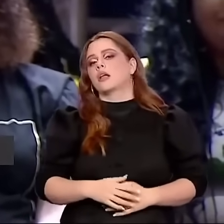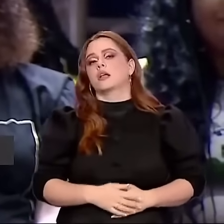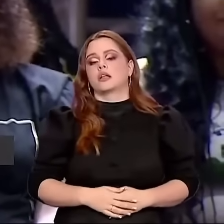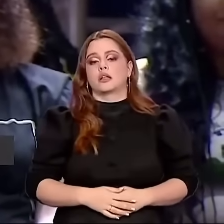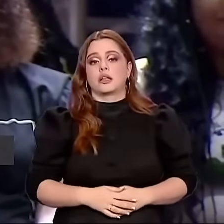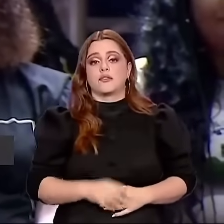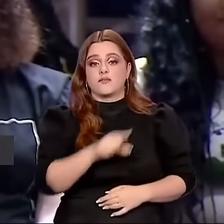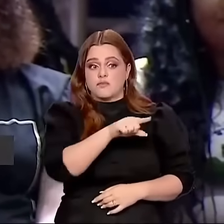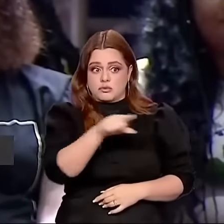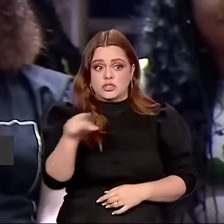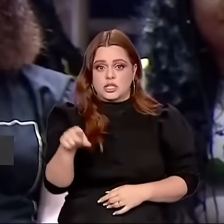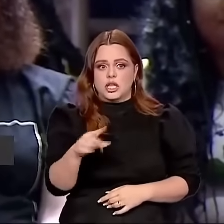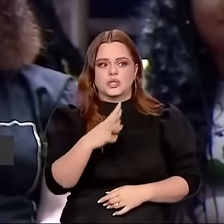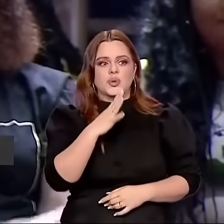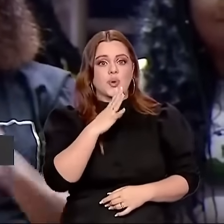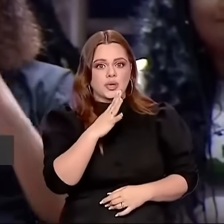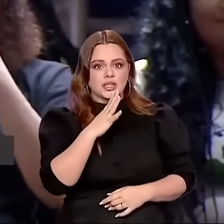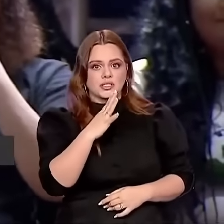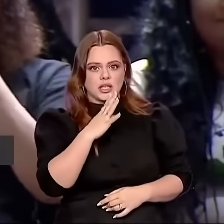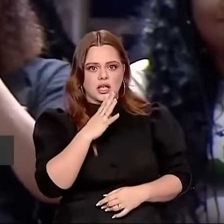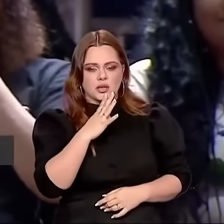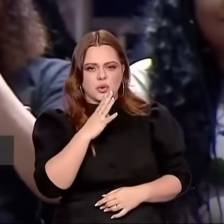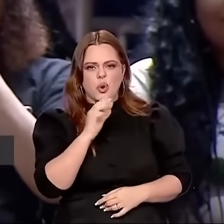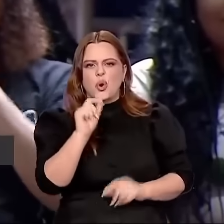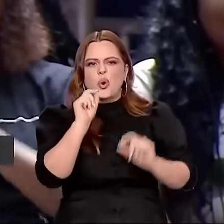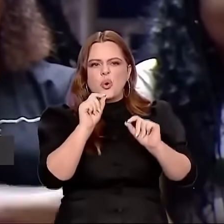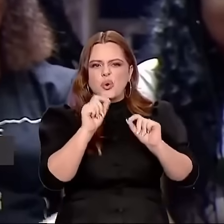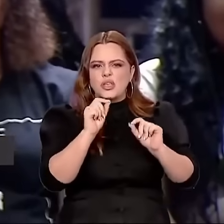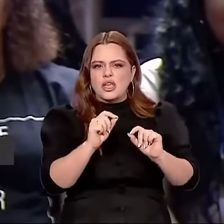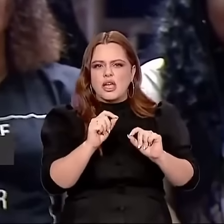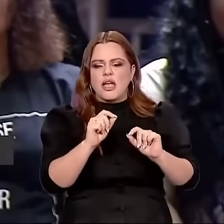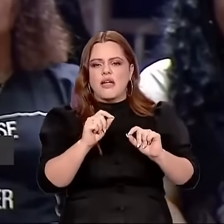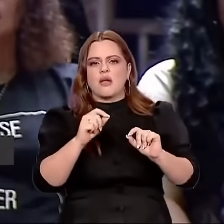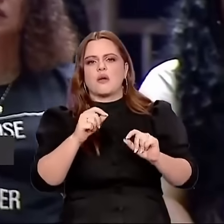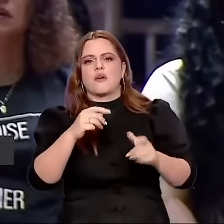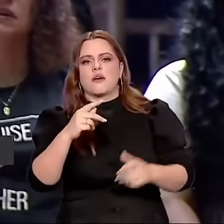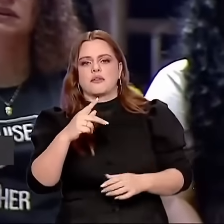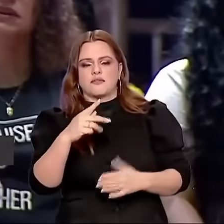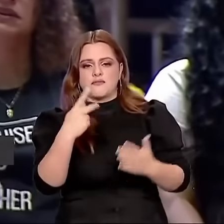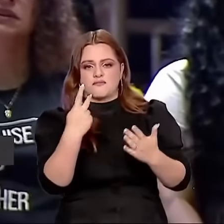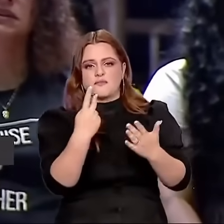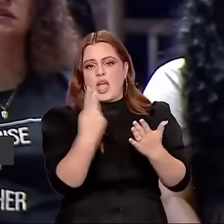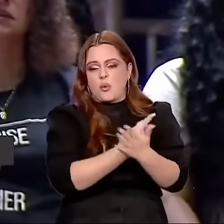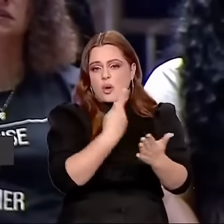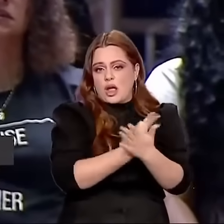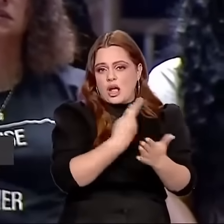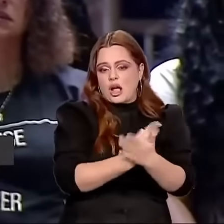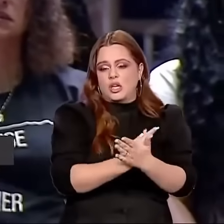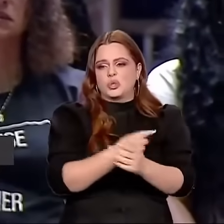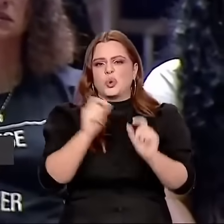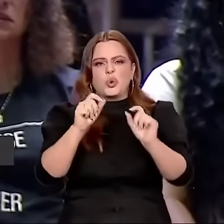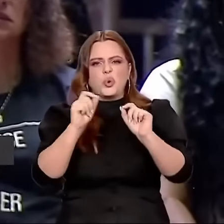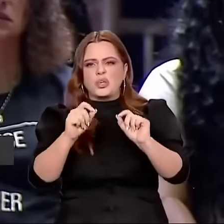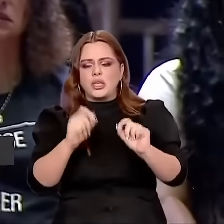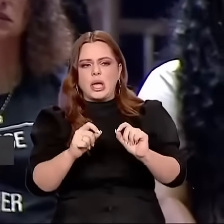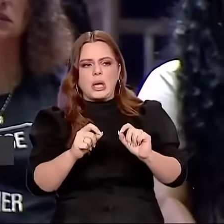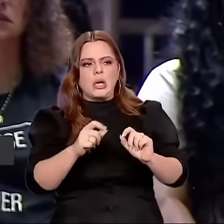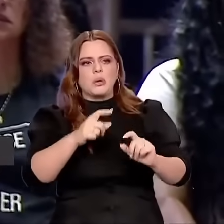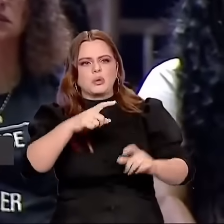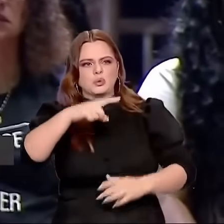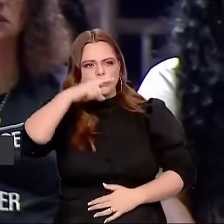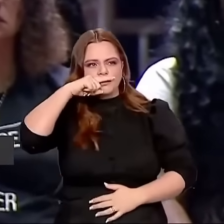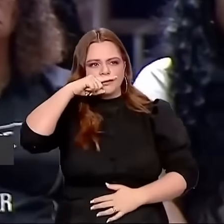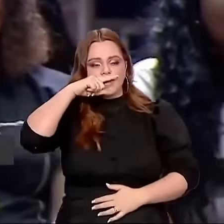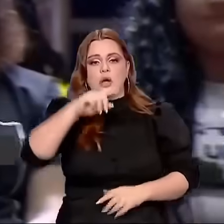Há muito pouco tempo, vocês conheceram o que é o fascismo, vocês conheceram o que é o nazismo,